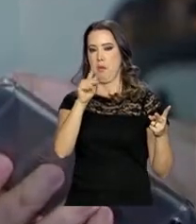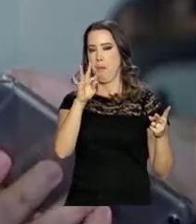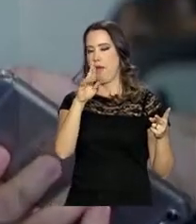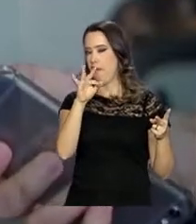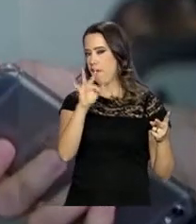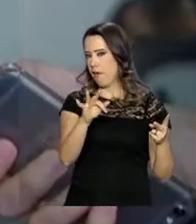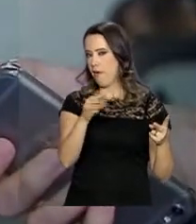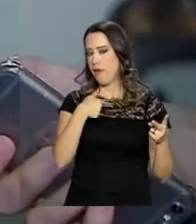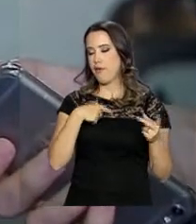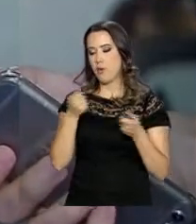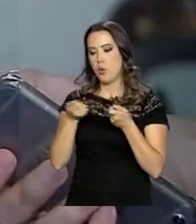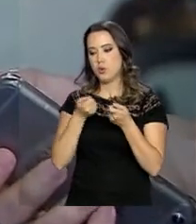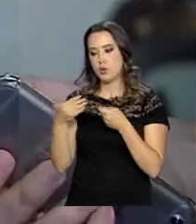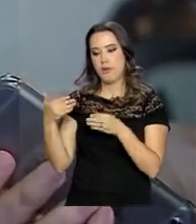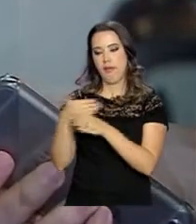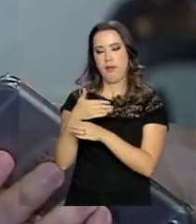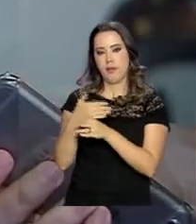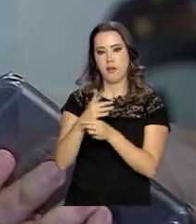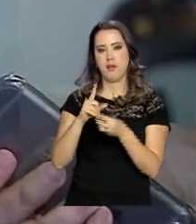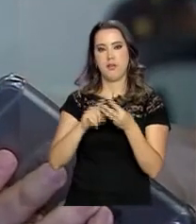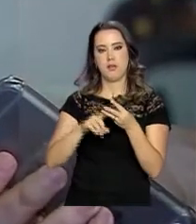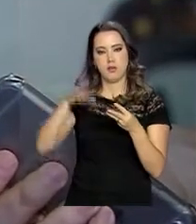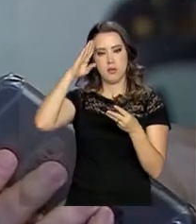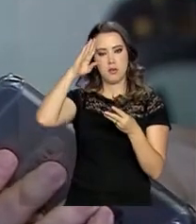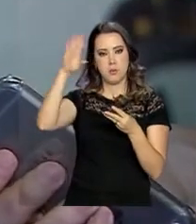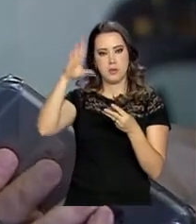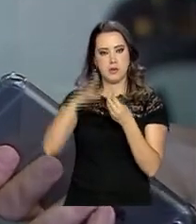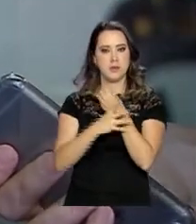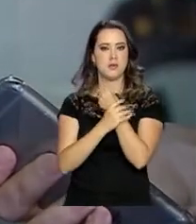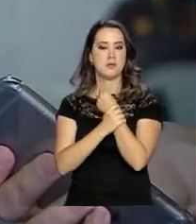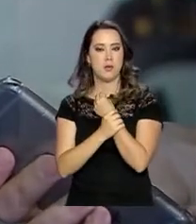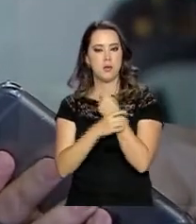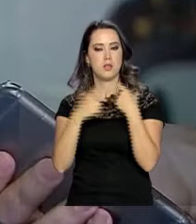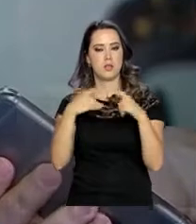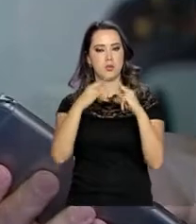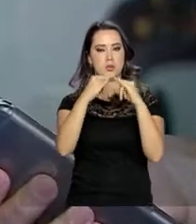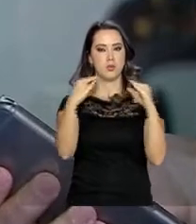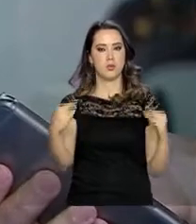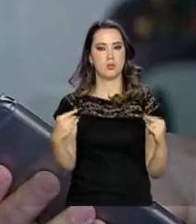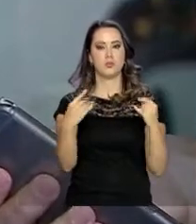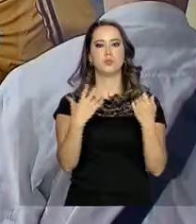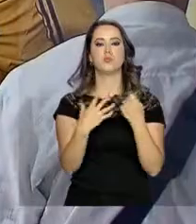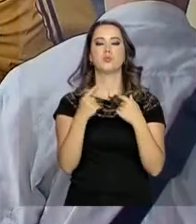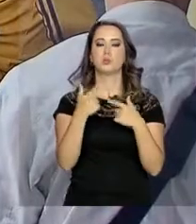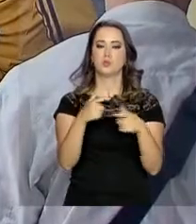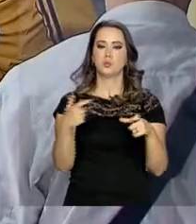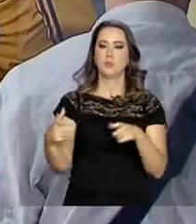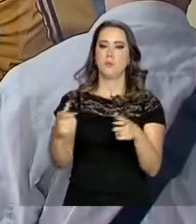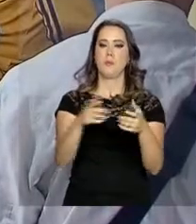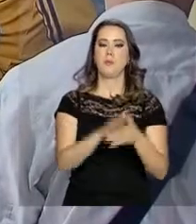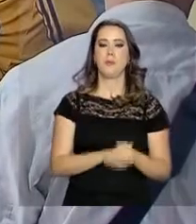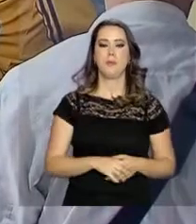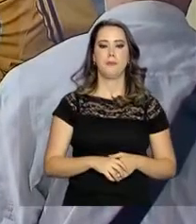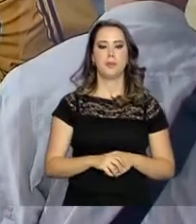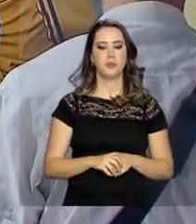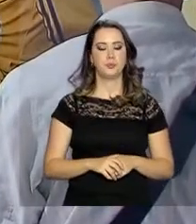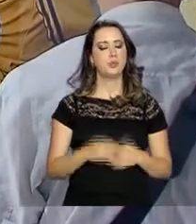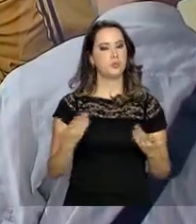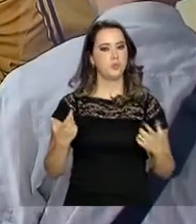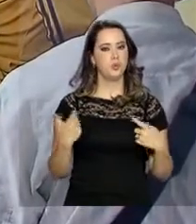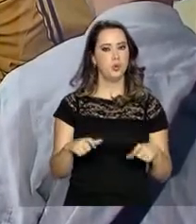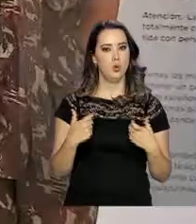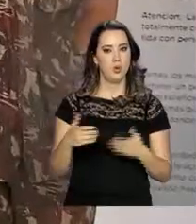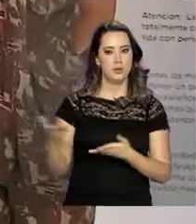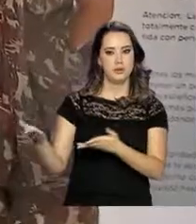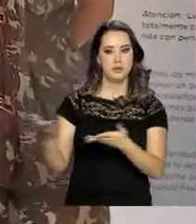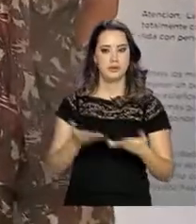estratégicos e o Exército Brasileiro fazer a segurança dos abrigos e das instalações aqui. A instalação que recebe os migrantes em